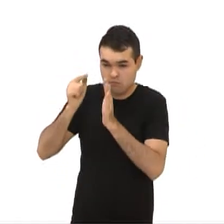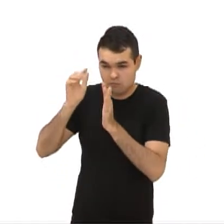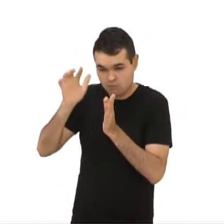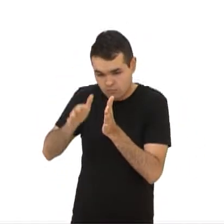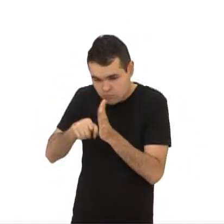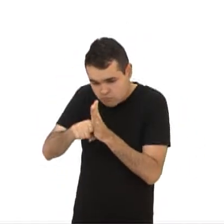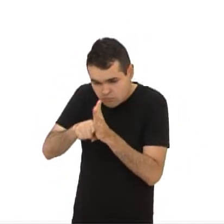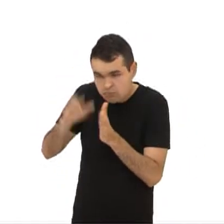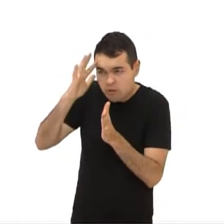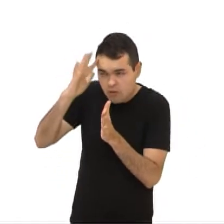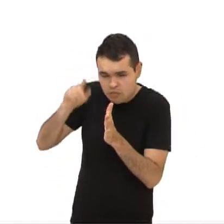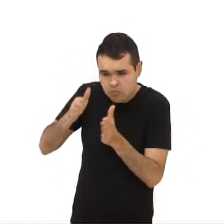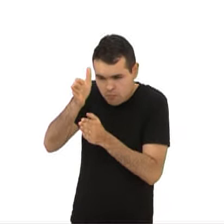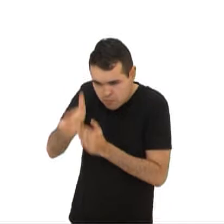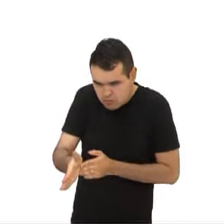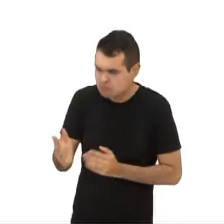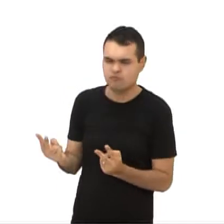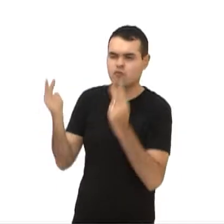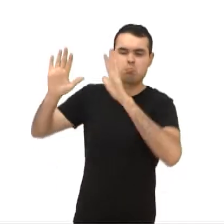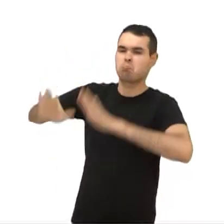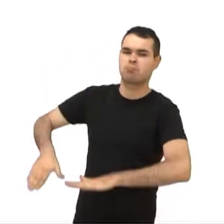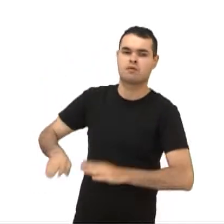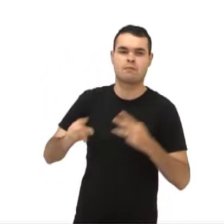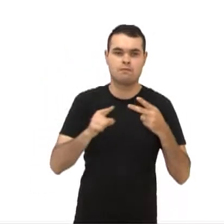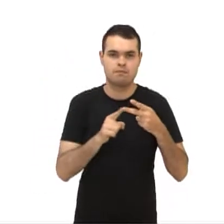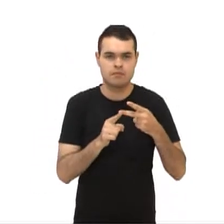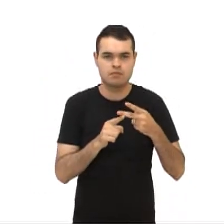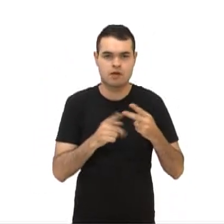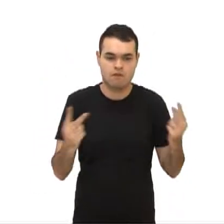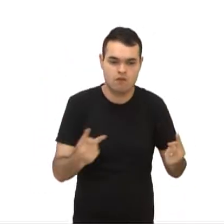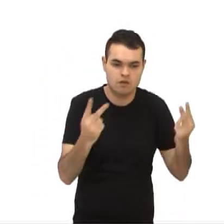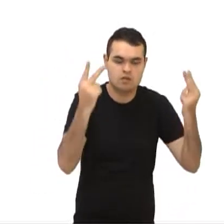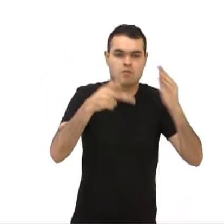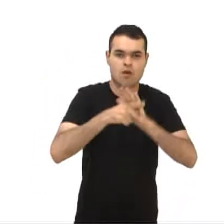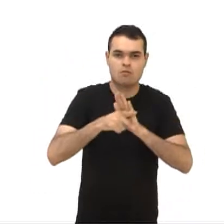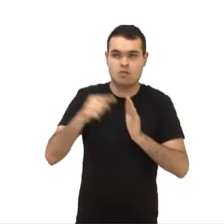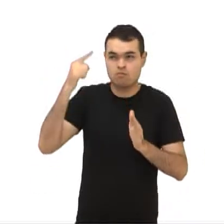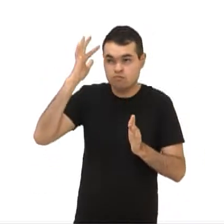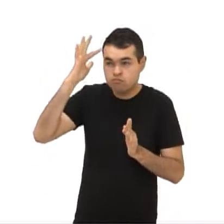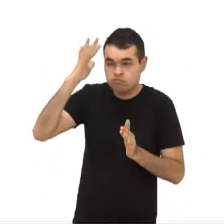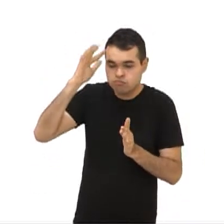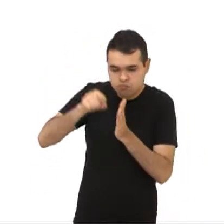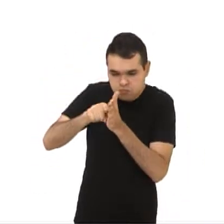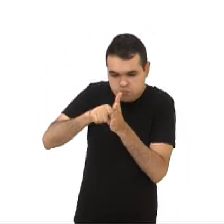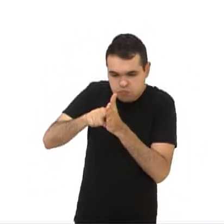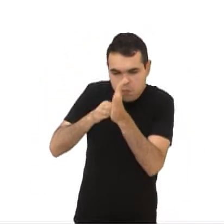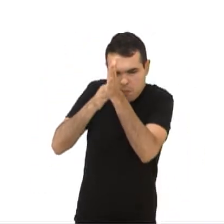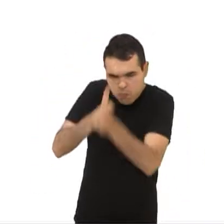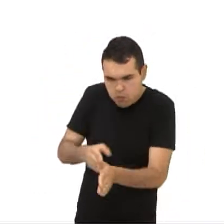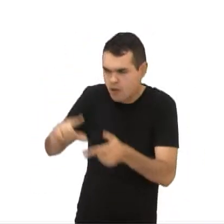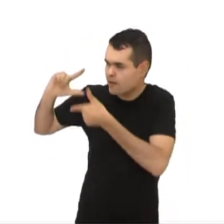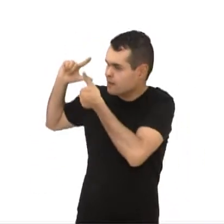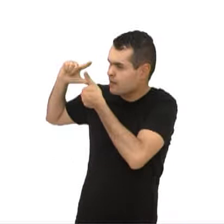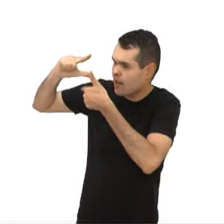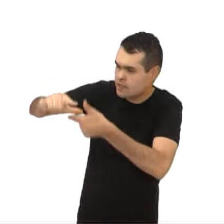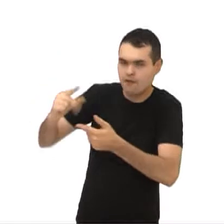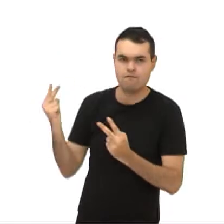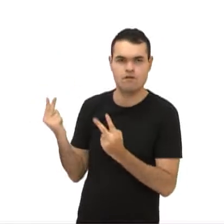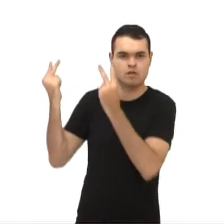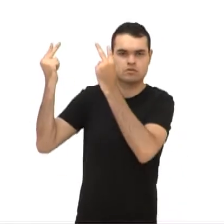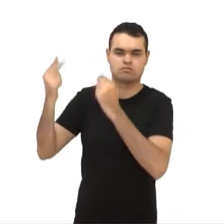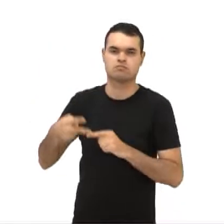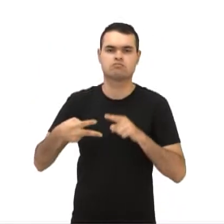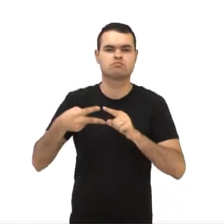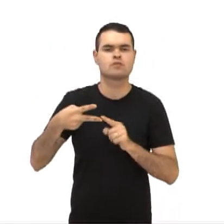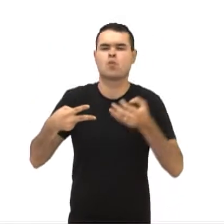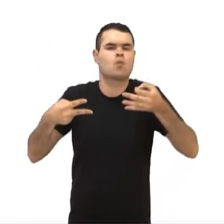letra B, valoriza a linguagem da metafísica clássica. Pega aí, ó, seu celular, lá no